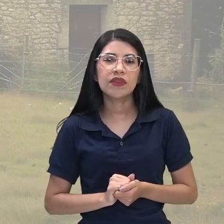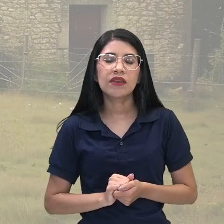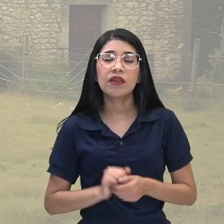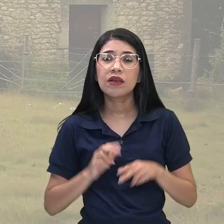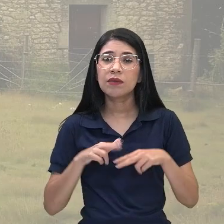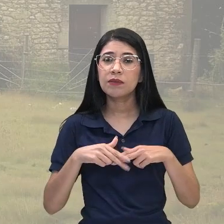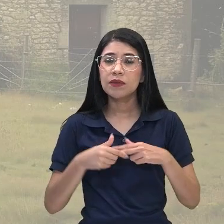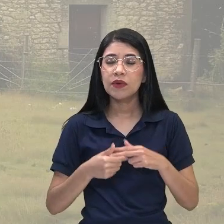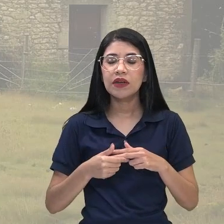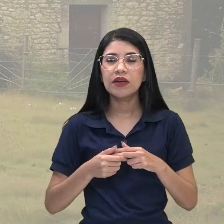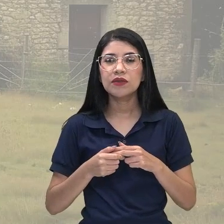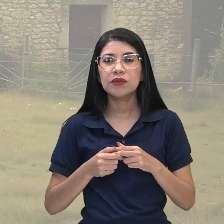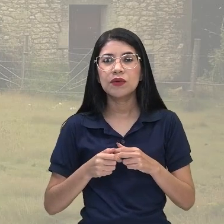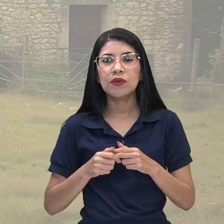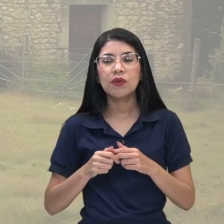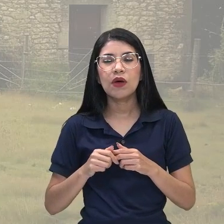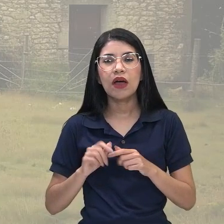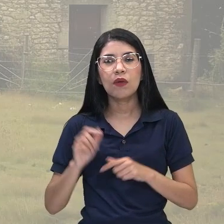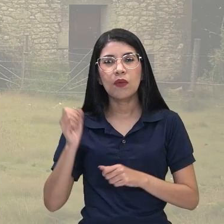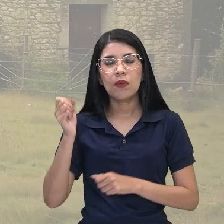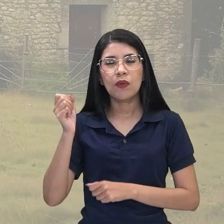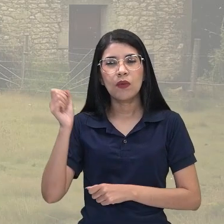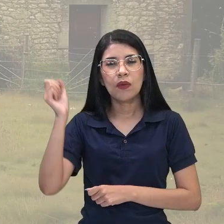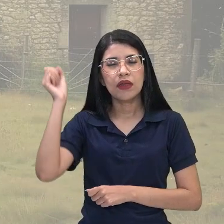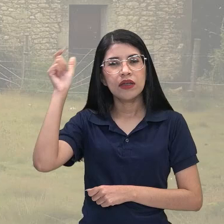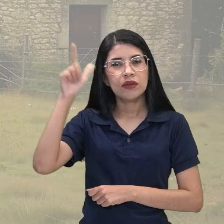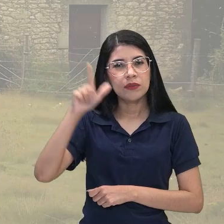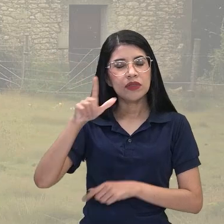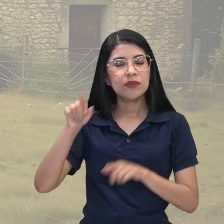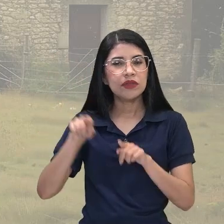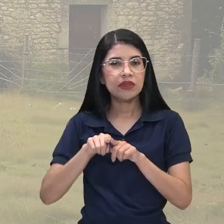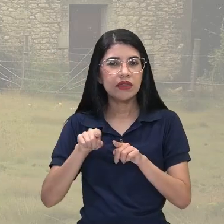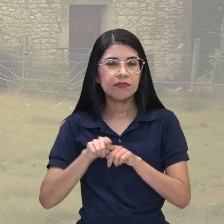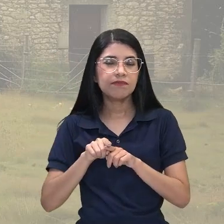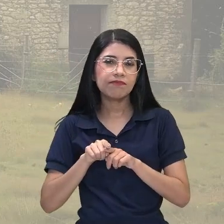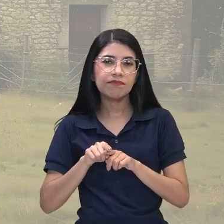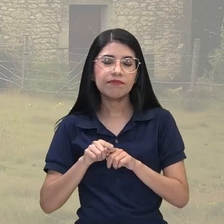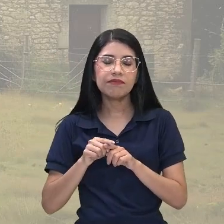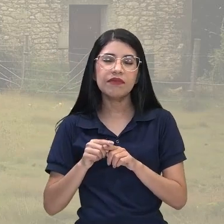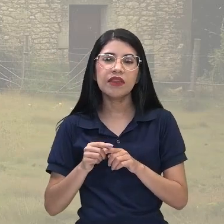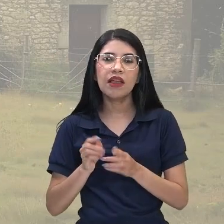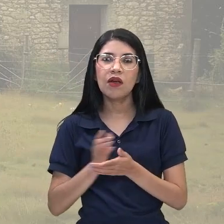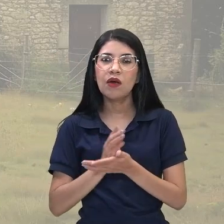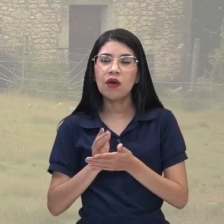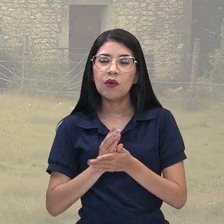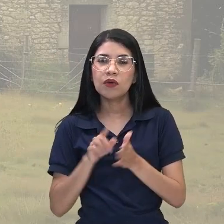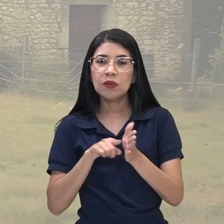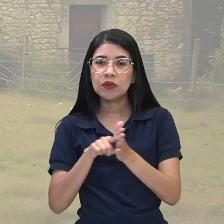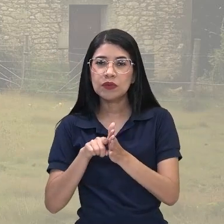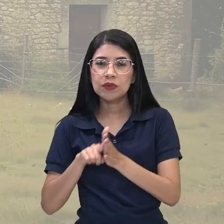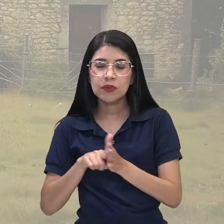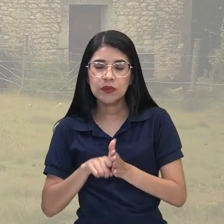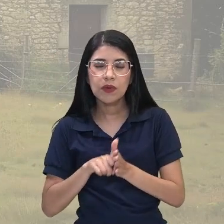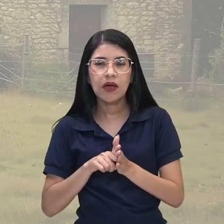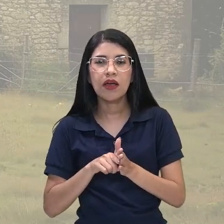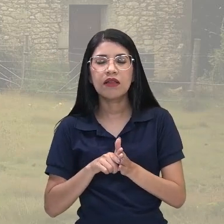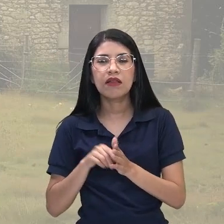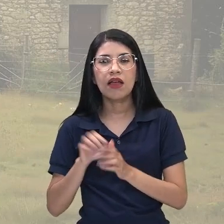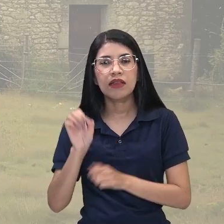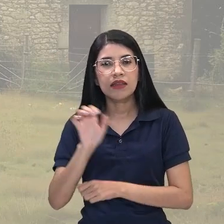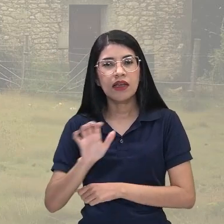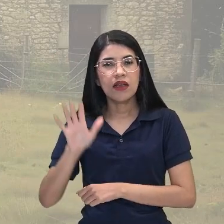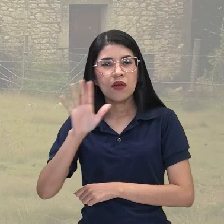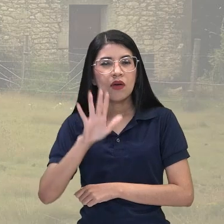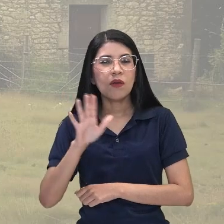movimento iluminista, também trazido da Europa por alguns estudantes que de lá voltaram,